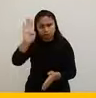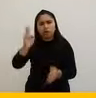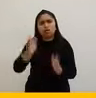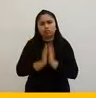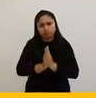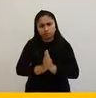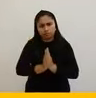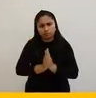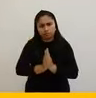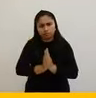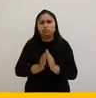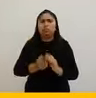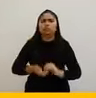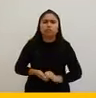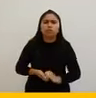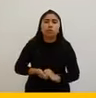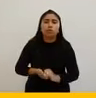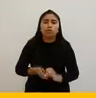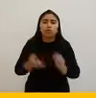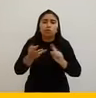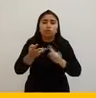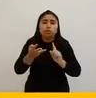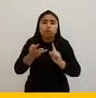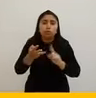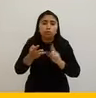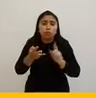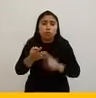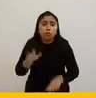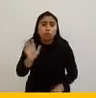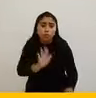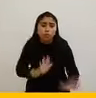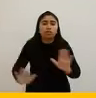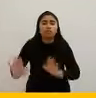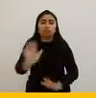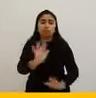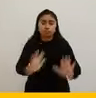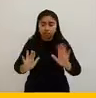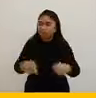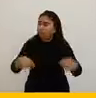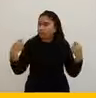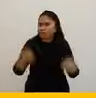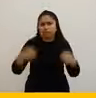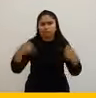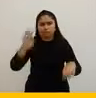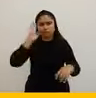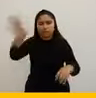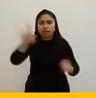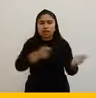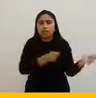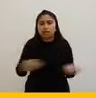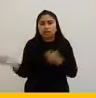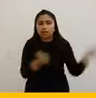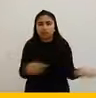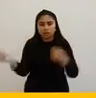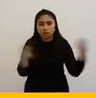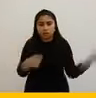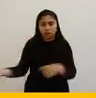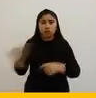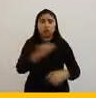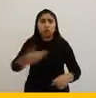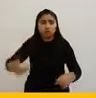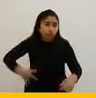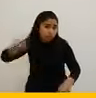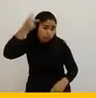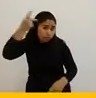contágio. A cautela também deve ser necessária. A cada semana, o governo do estado de São